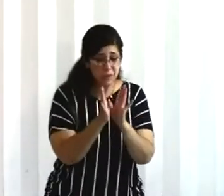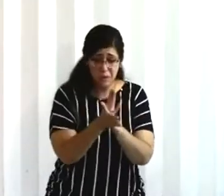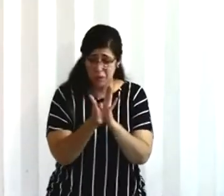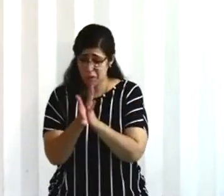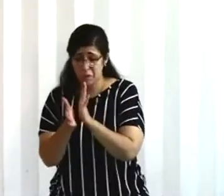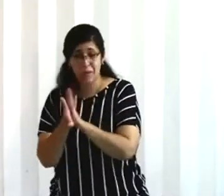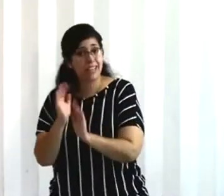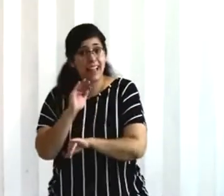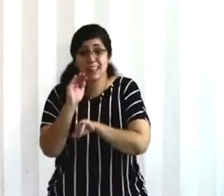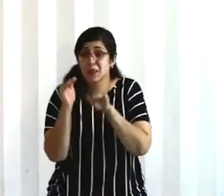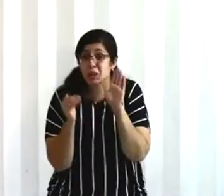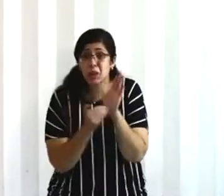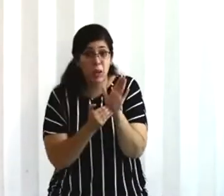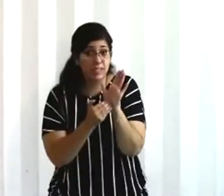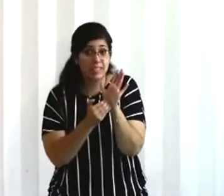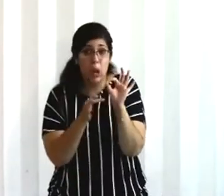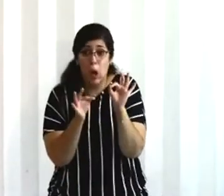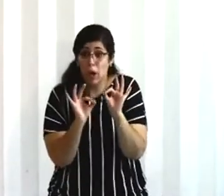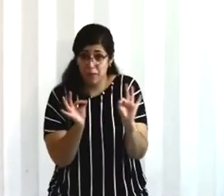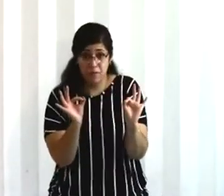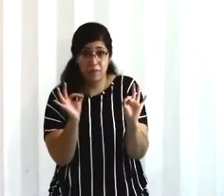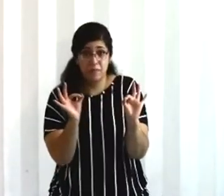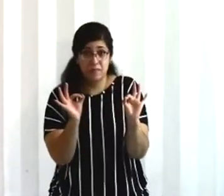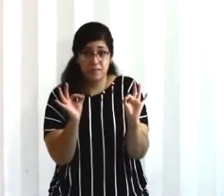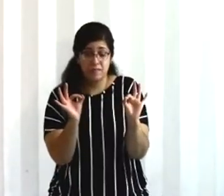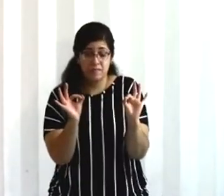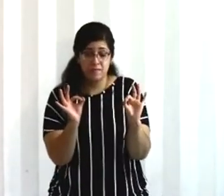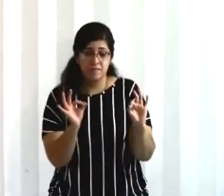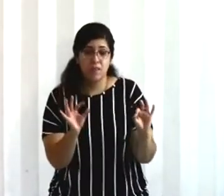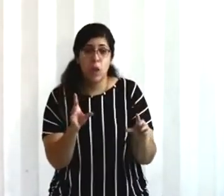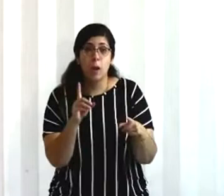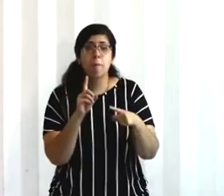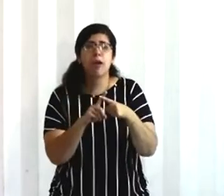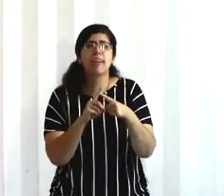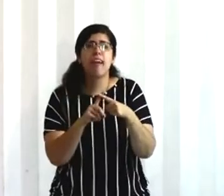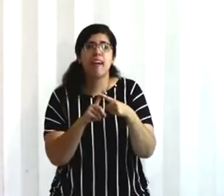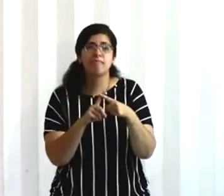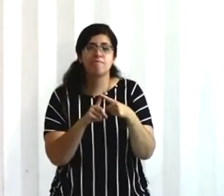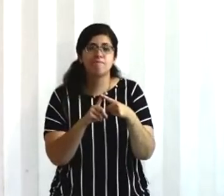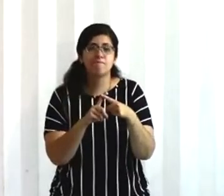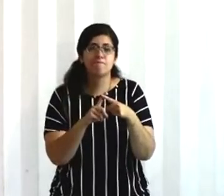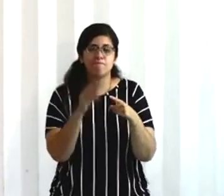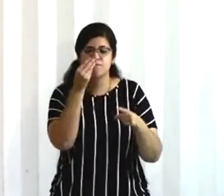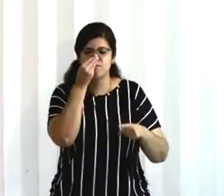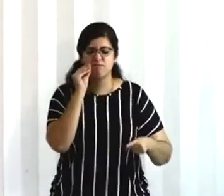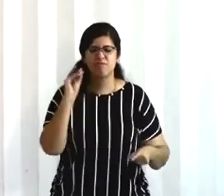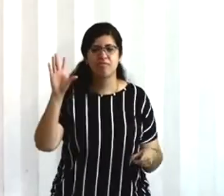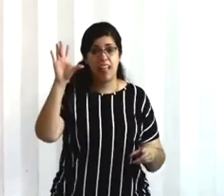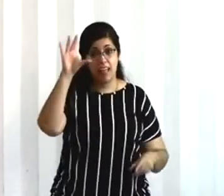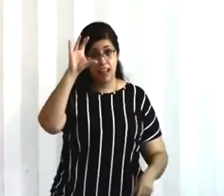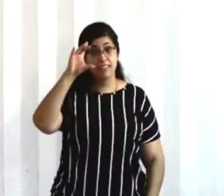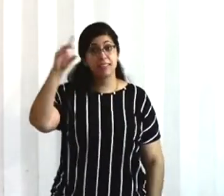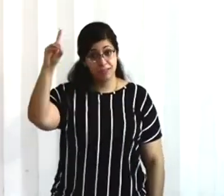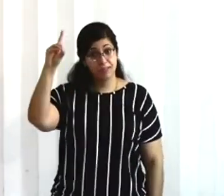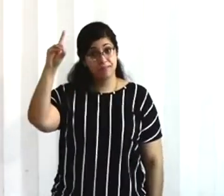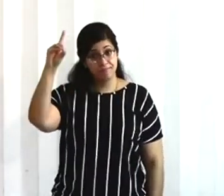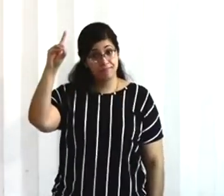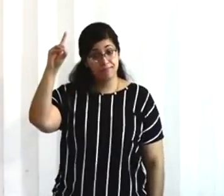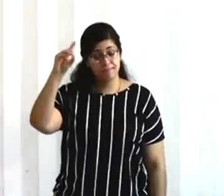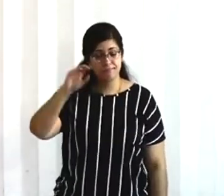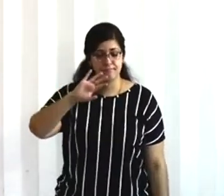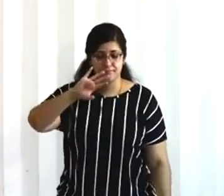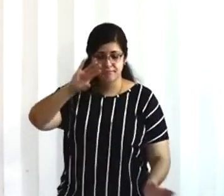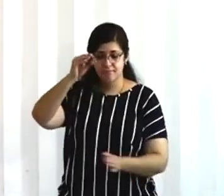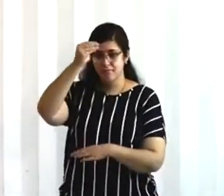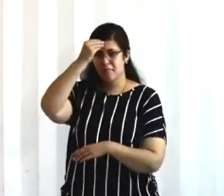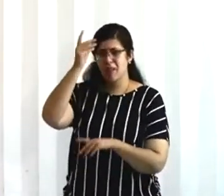Assírio, tudo por conta do abandono da palavra de Deus. Mas a esperança para nós é saber